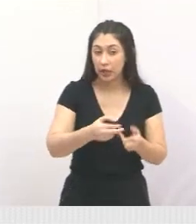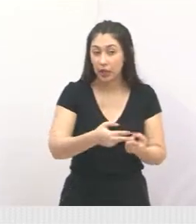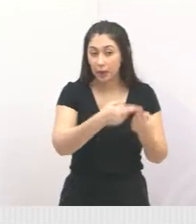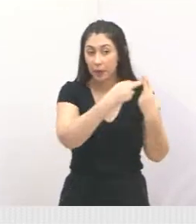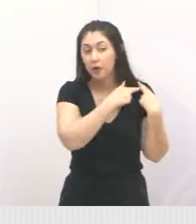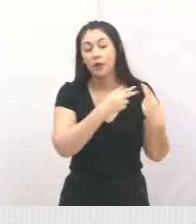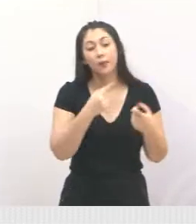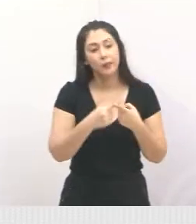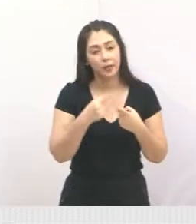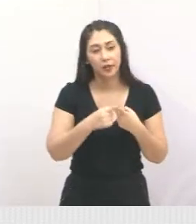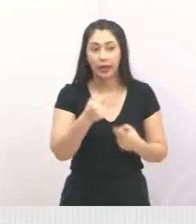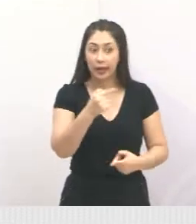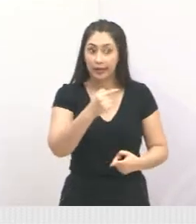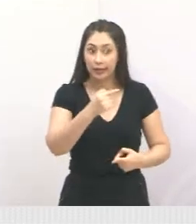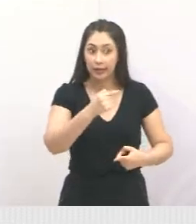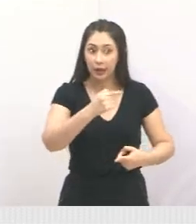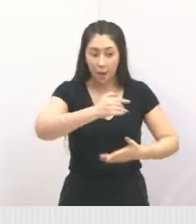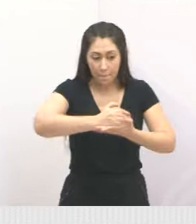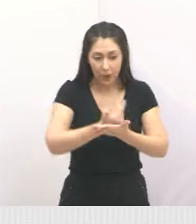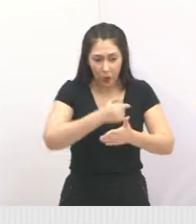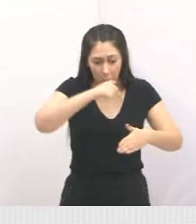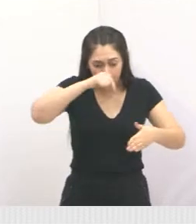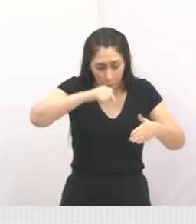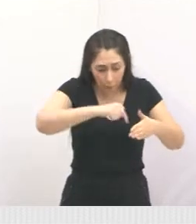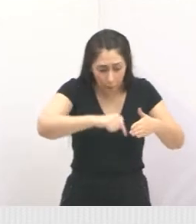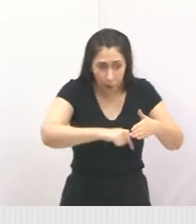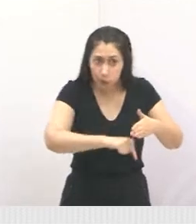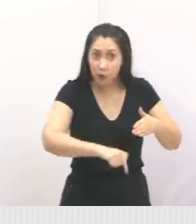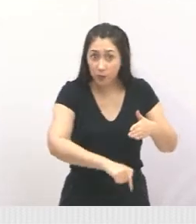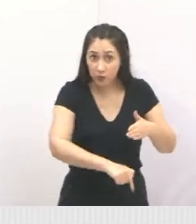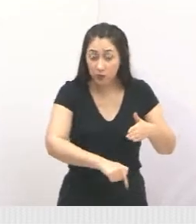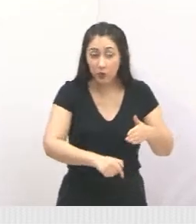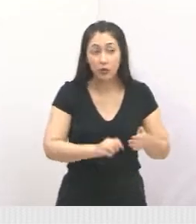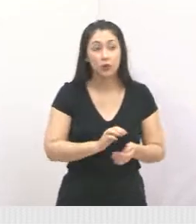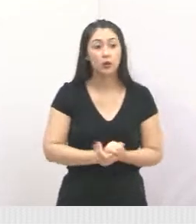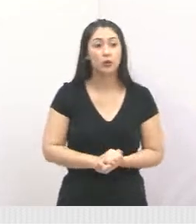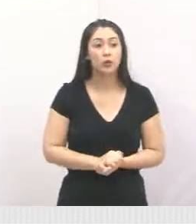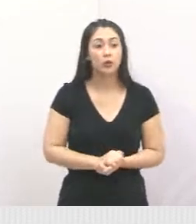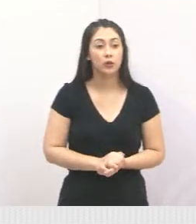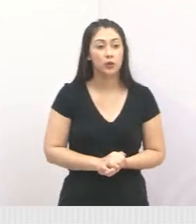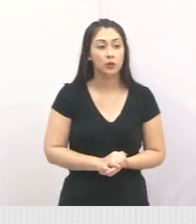responsável, porque realmente esse buraco está muito fundo. Se passar